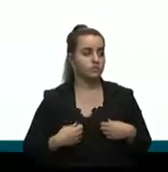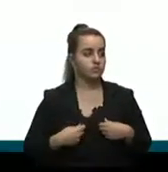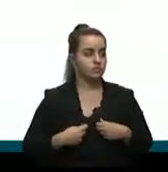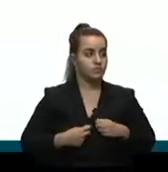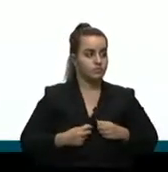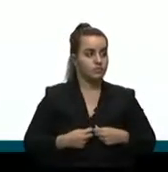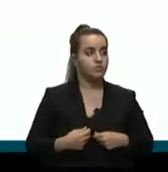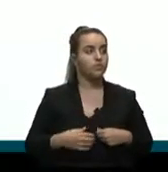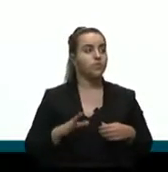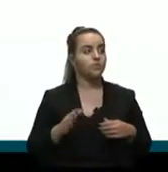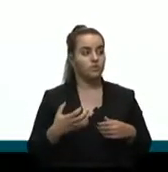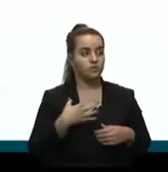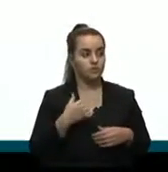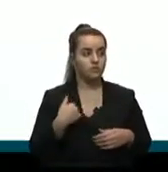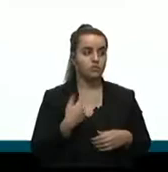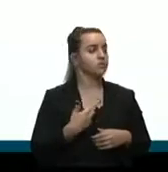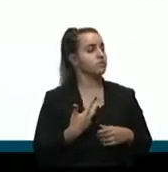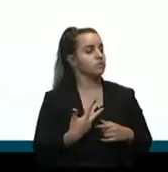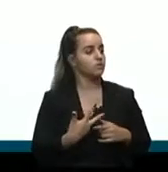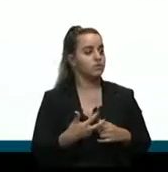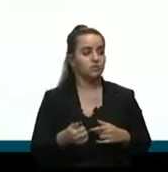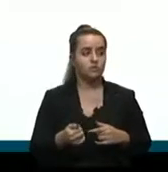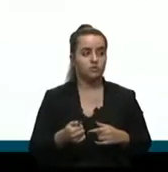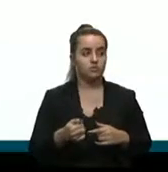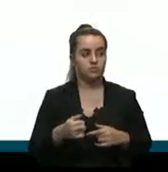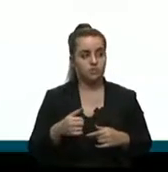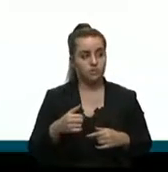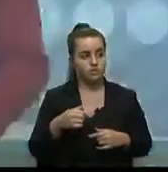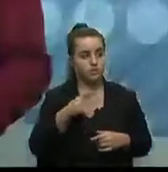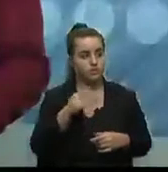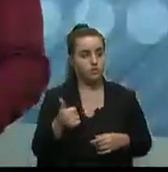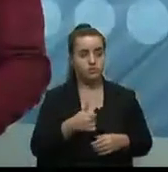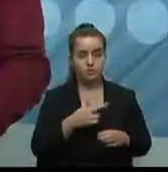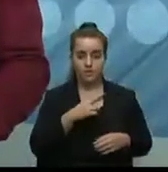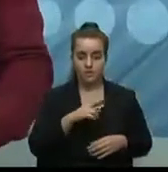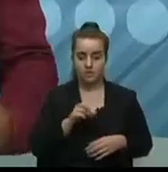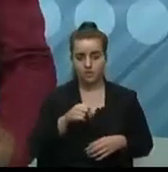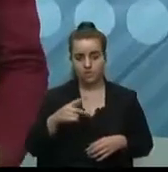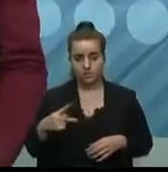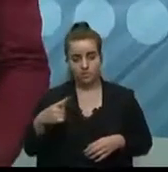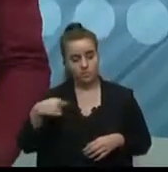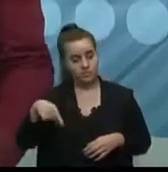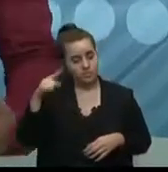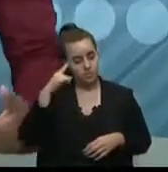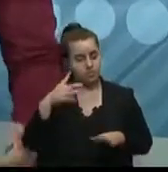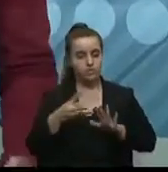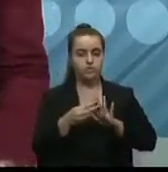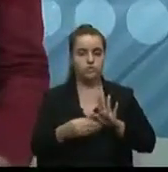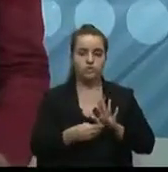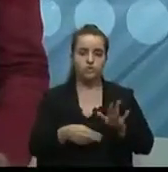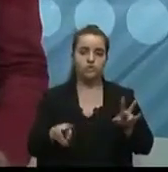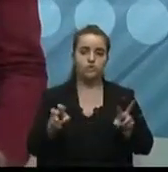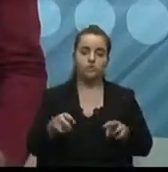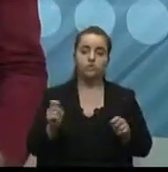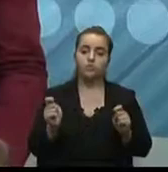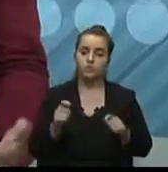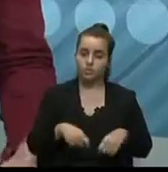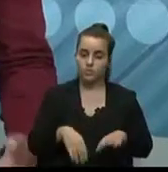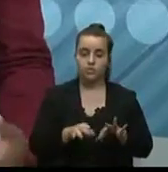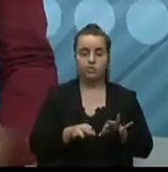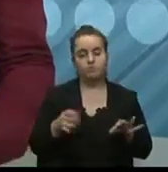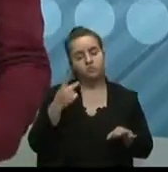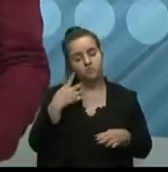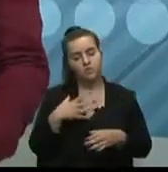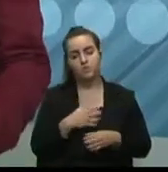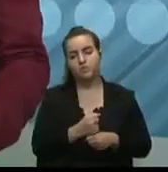69,1%. Então, assim, nós resolvemos a primeira situação-problema, considerando os conhecimentos a respeito de probabilidade simples, para o